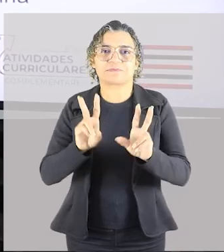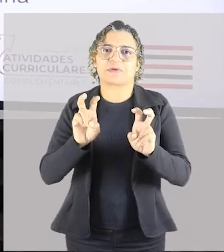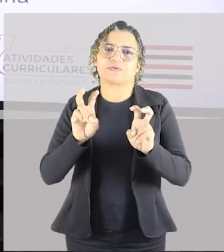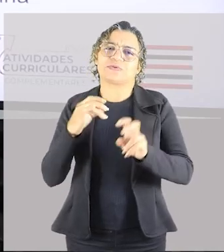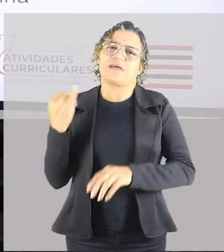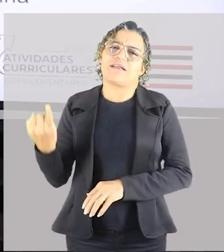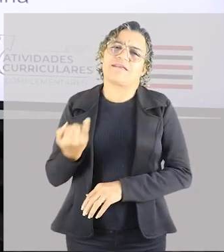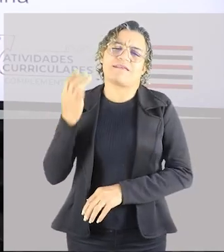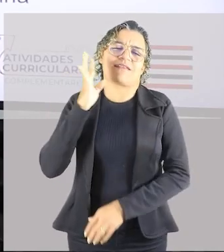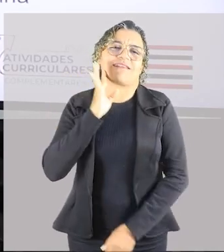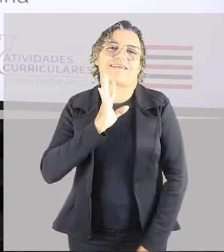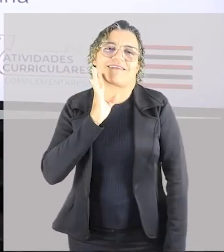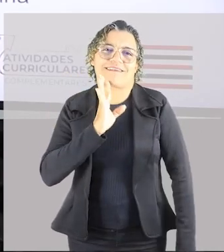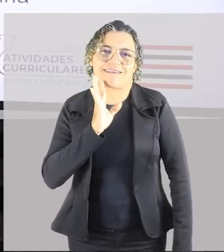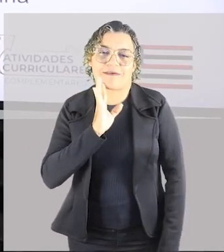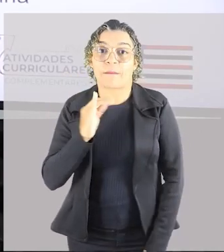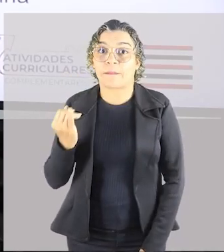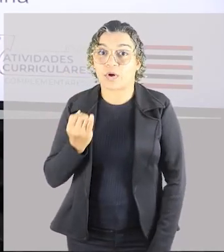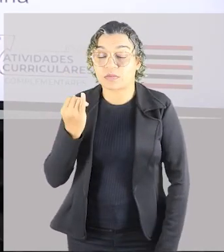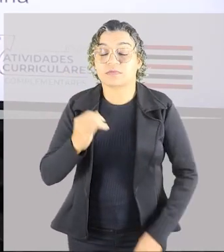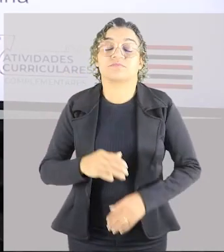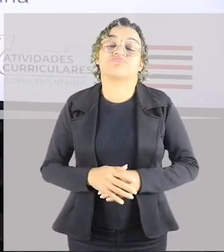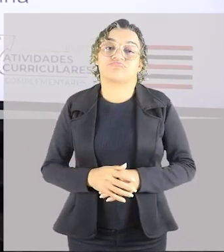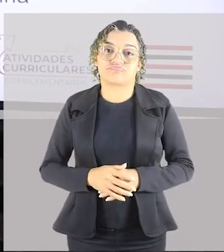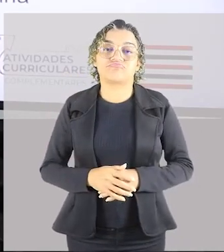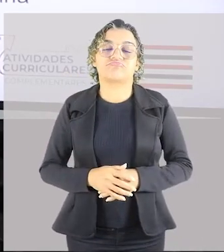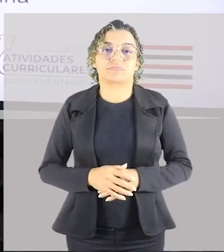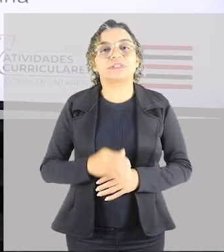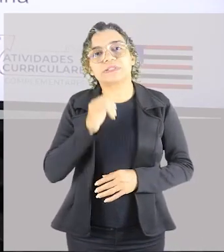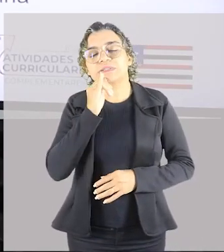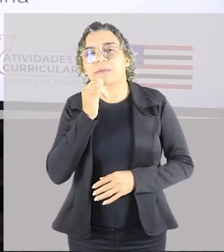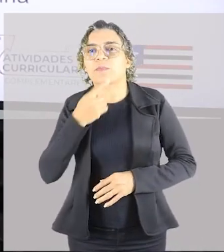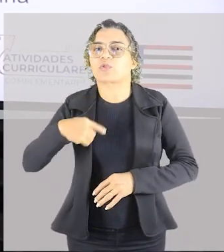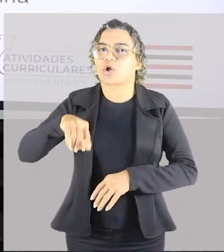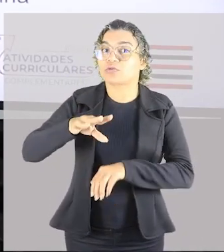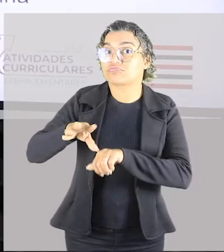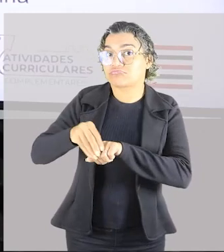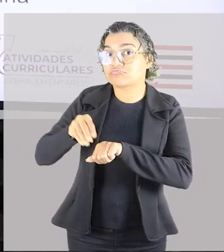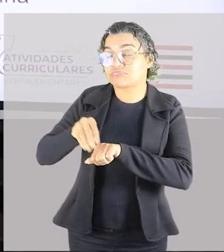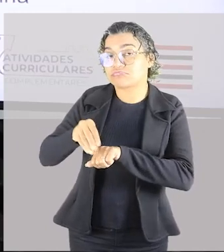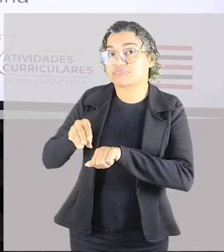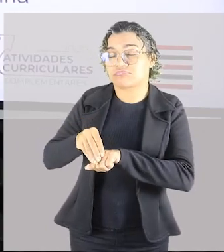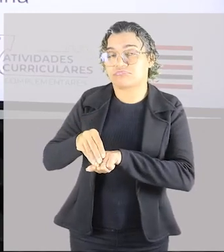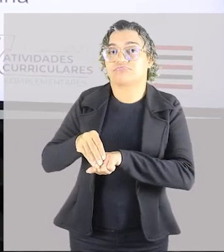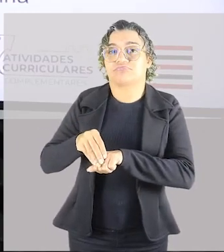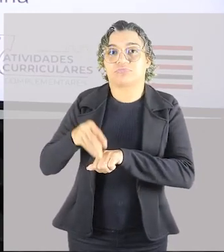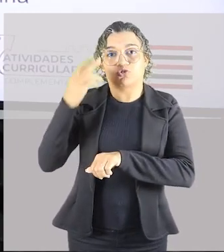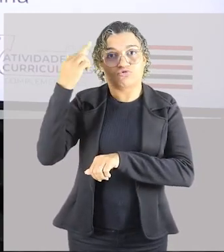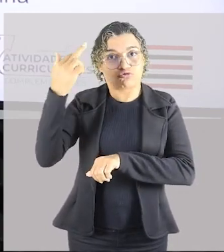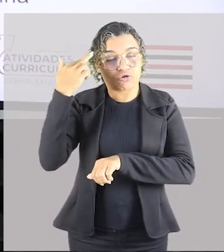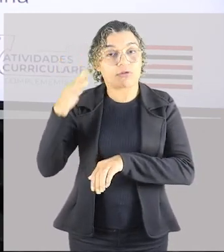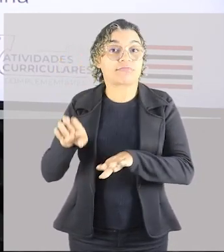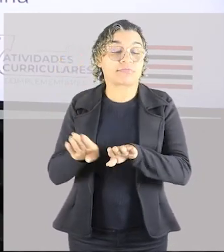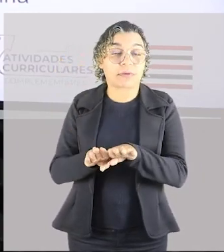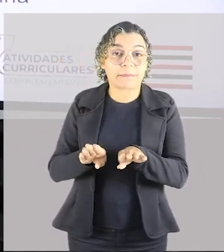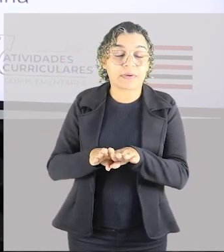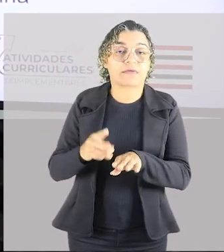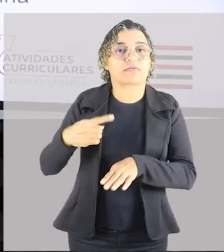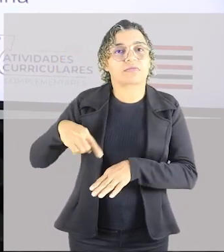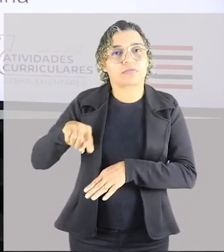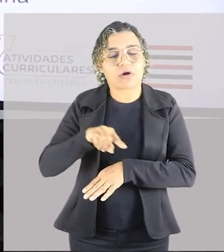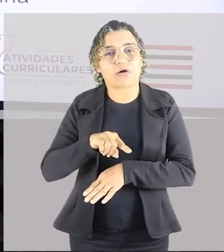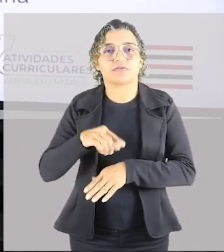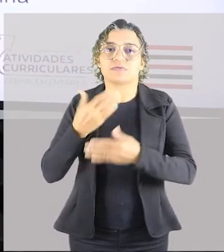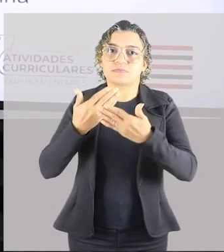muito bacana, um assunto muito importante, tá? Tanto para o nosso conhecimento de enquanto história, mas também para os nossos certames, né? Para as